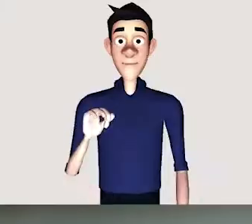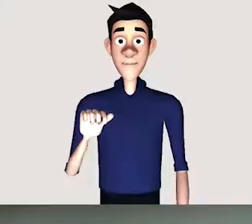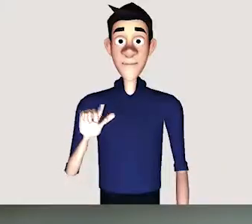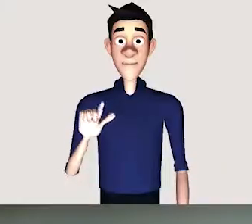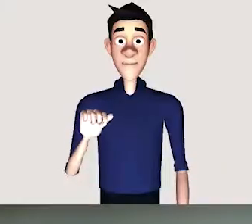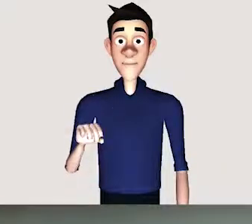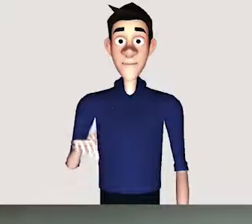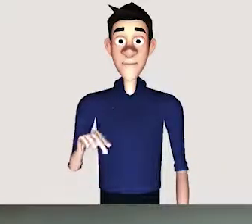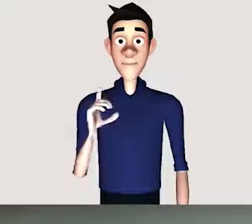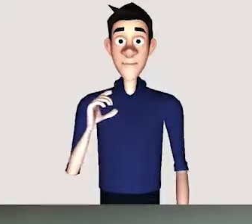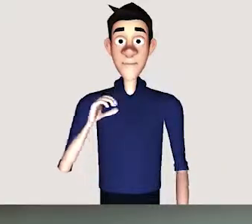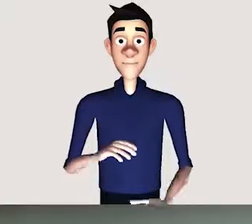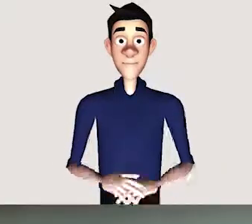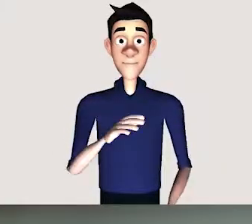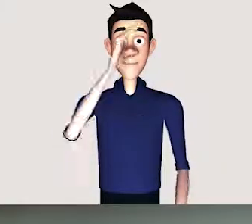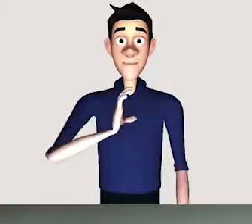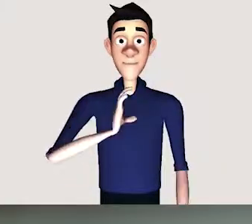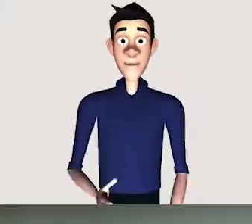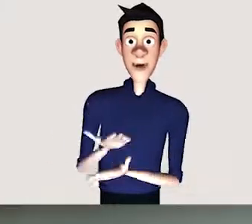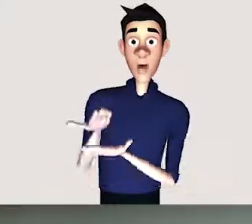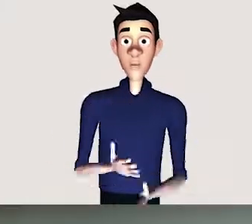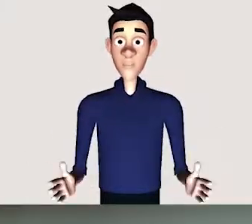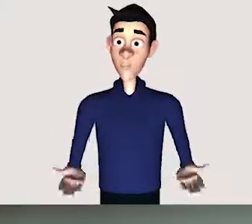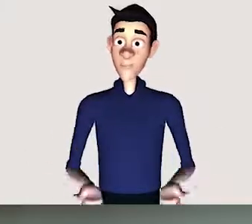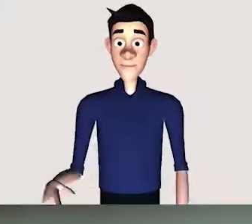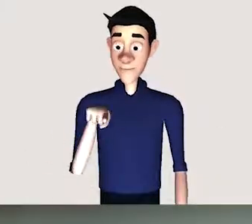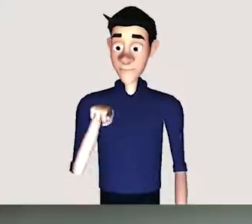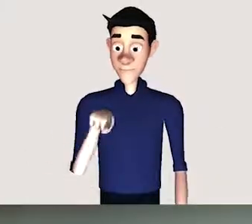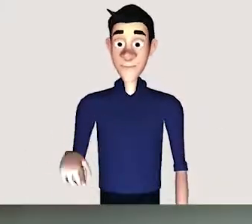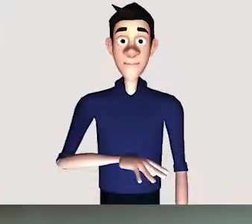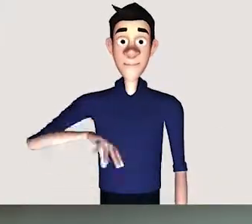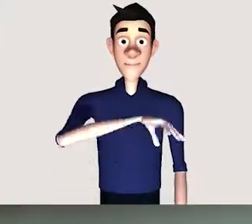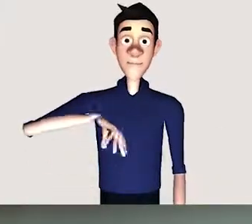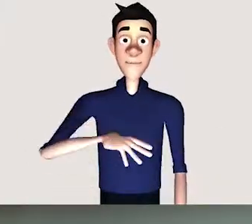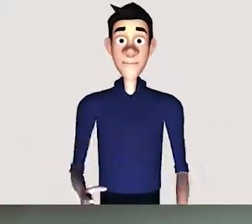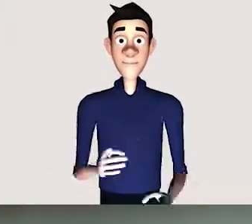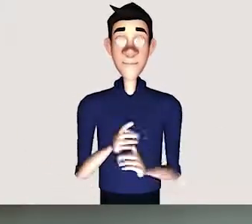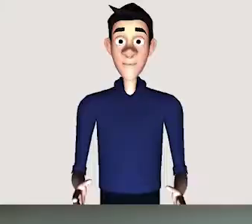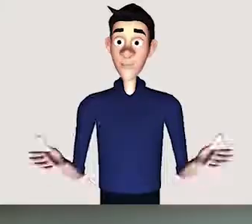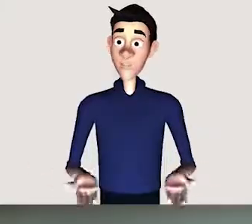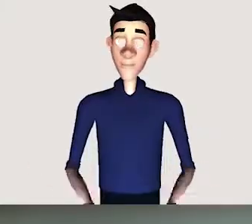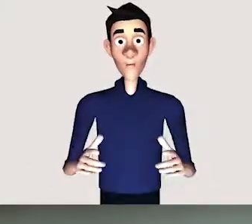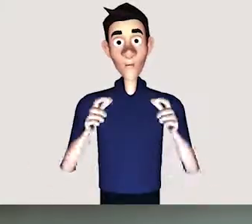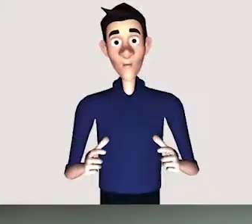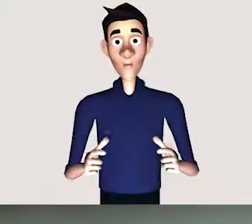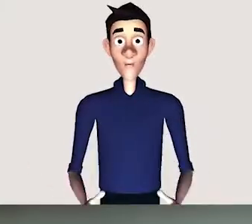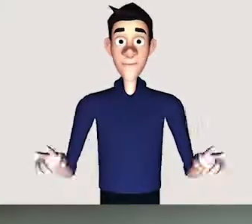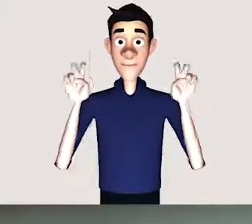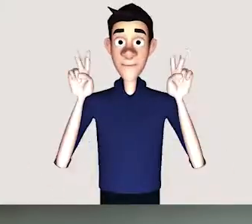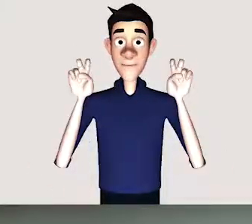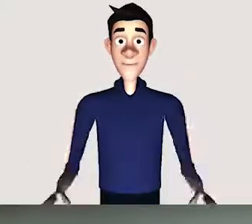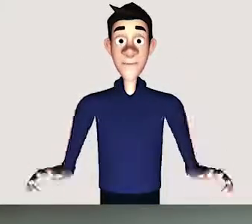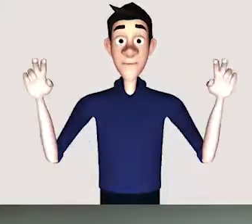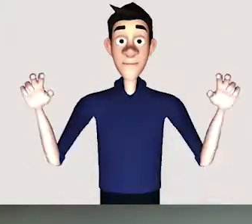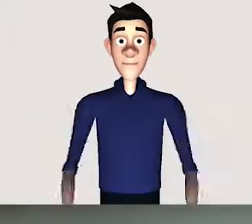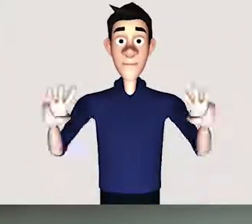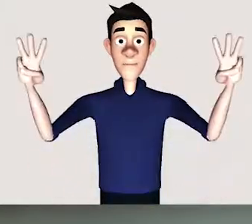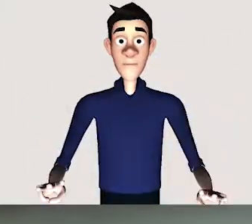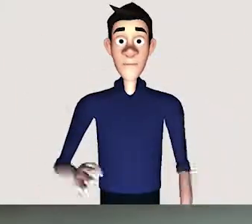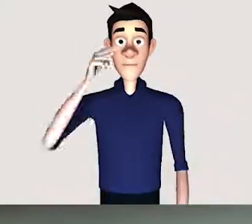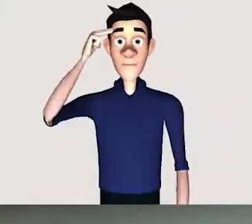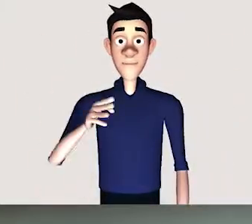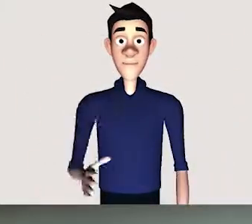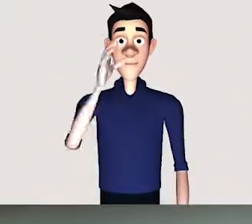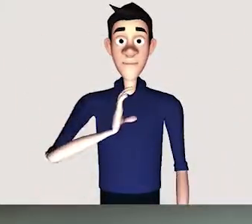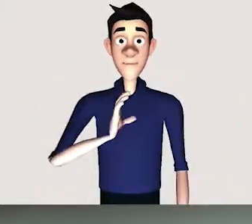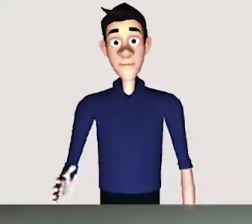ser uma instituição, um processo e uma prática cidadã, defensora